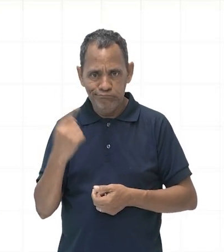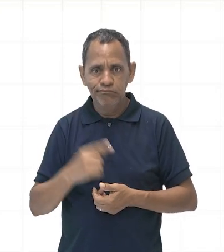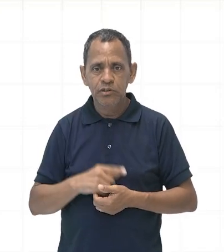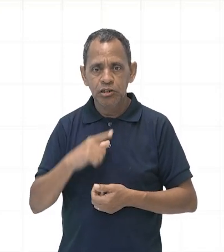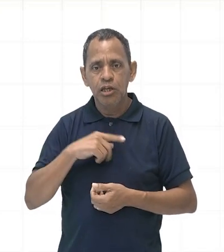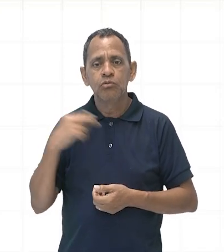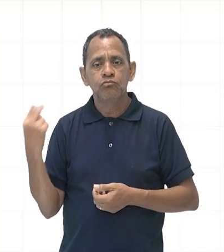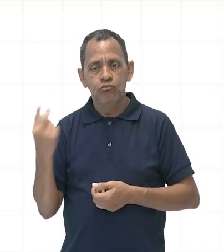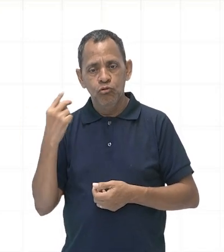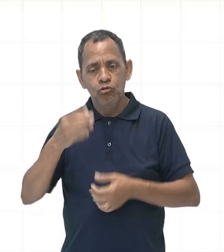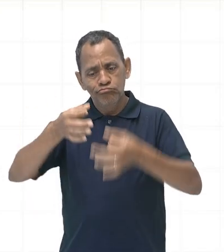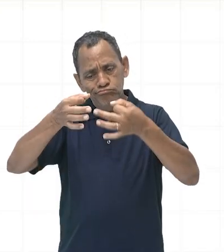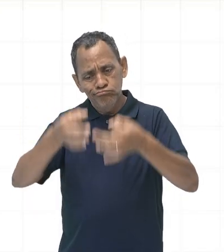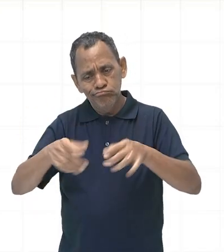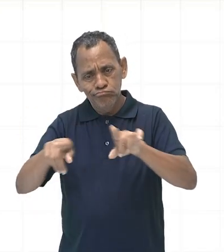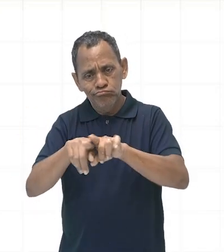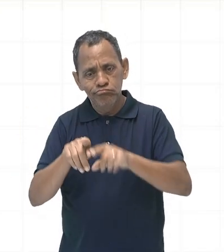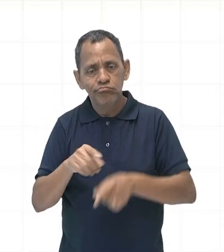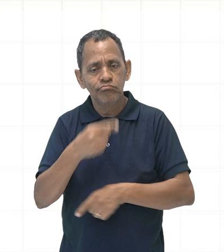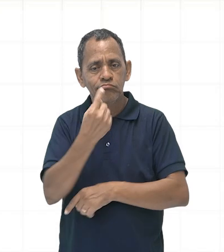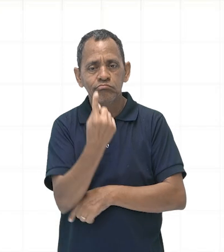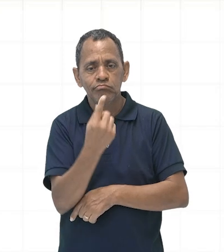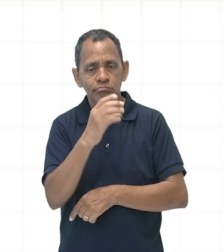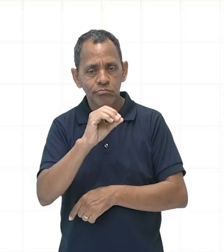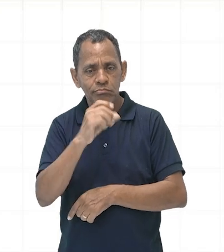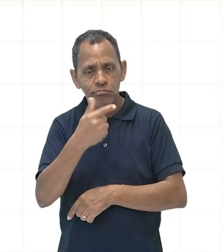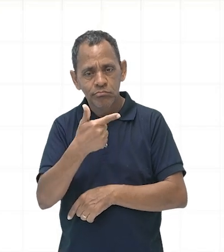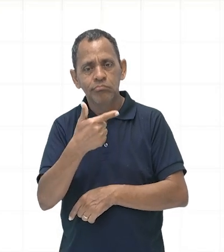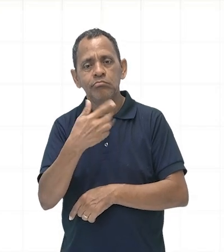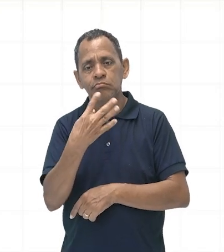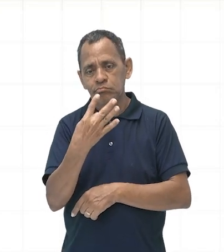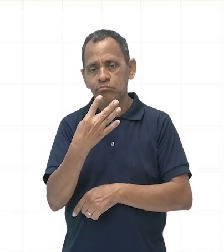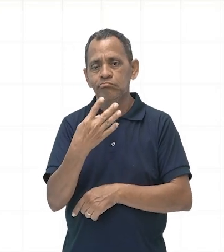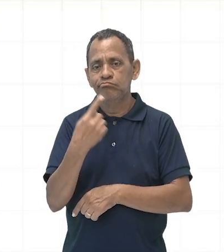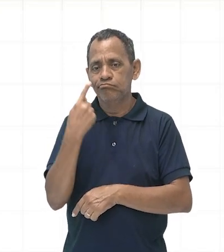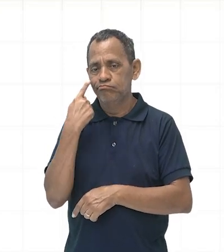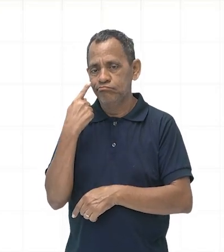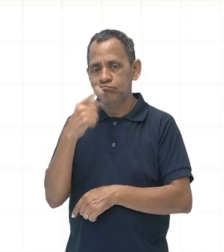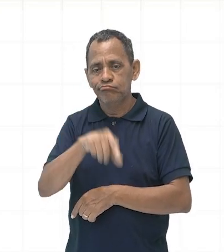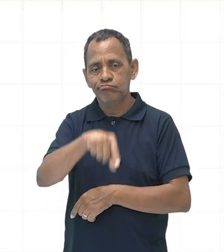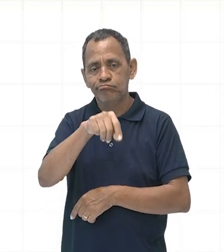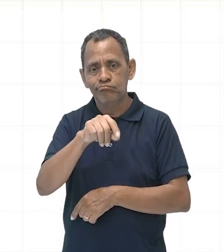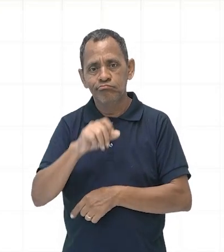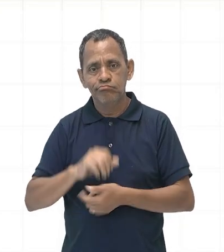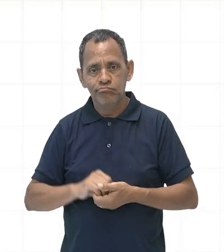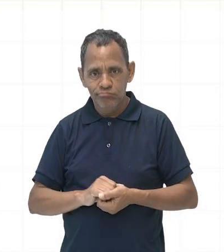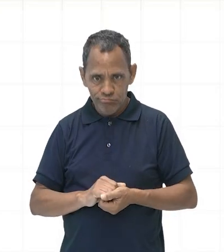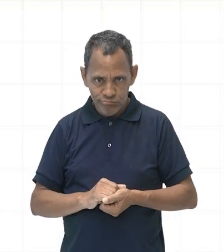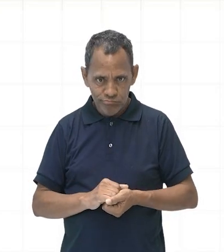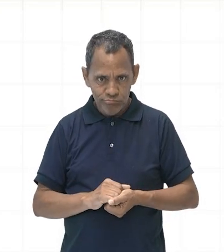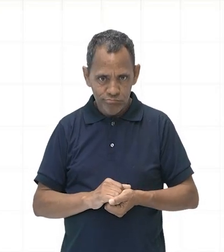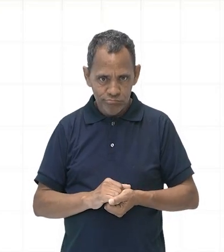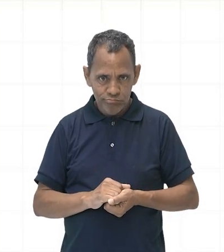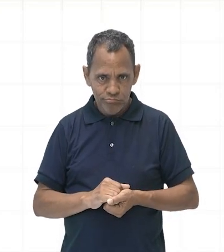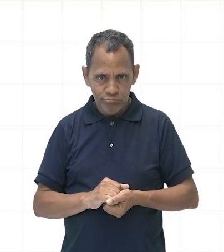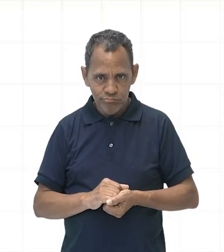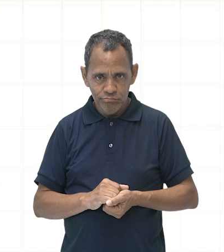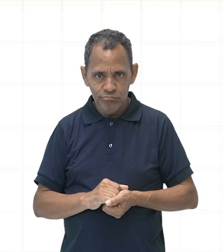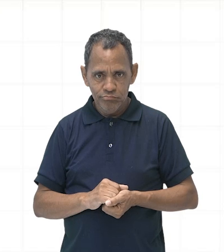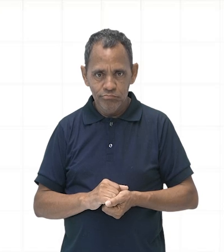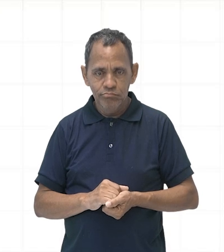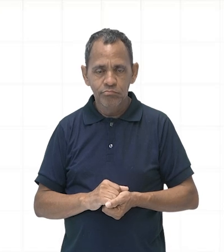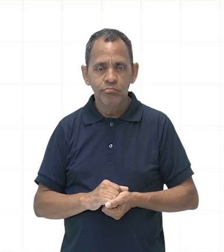valores certinhos, né, de 1024, então é essa que nós vamos marcar. Então, 1 megabyte é o mesmo